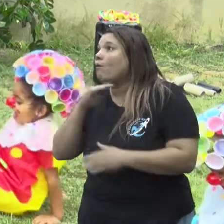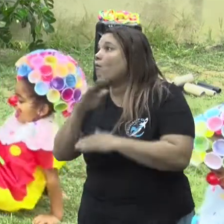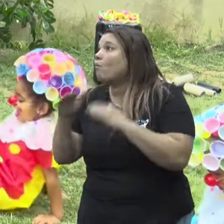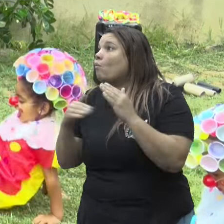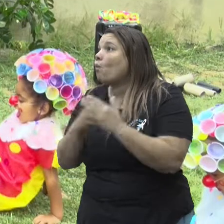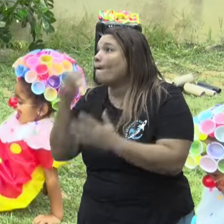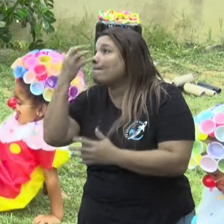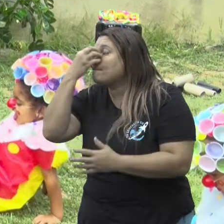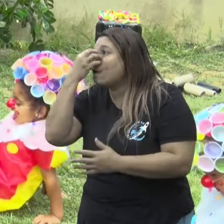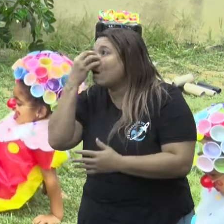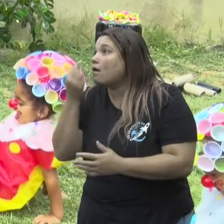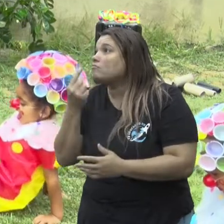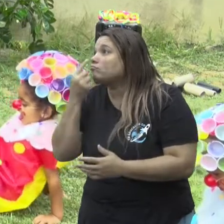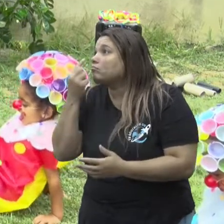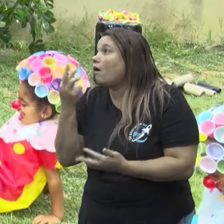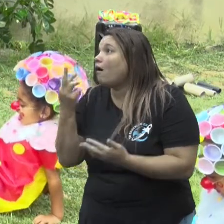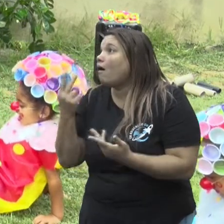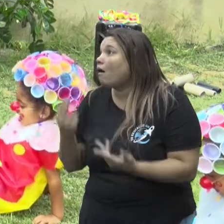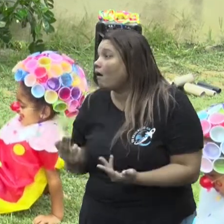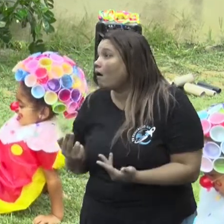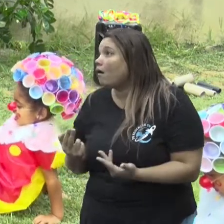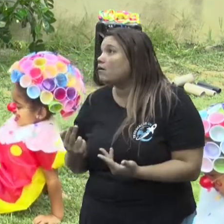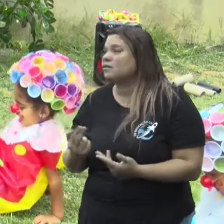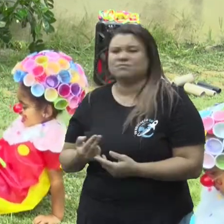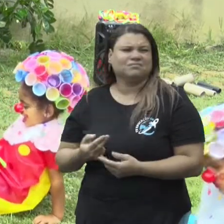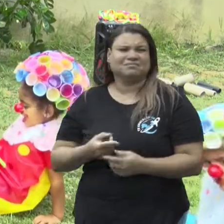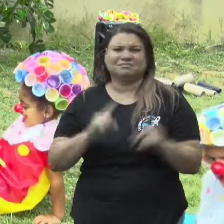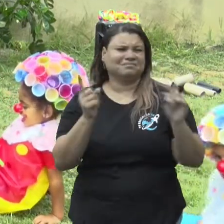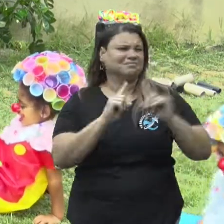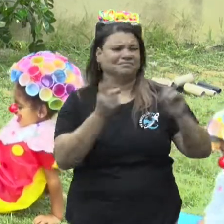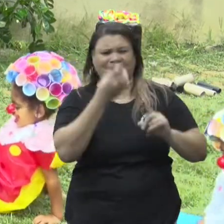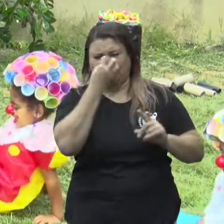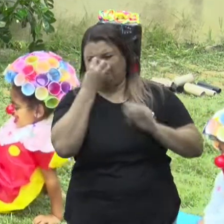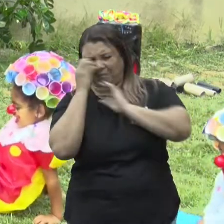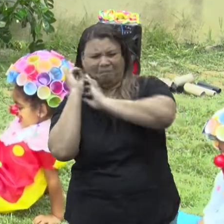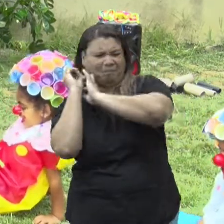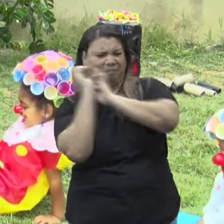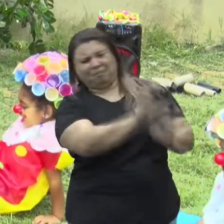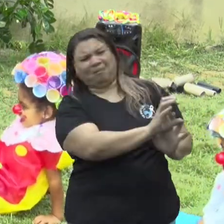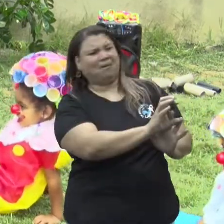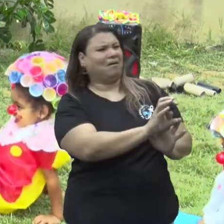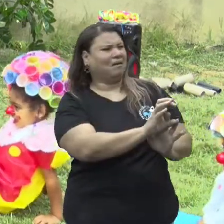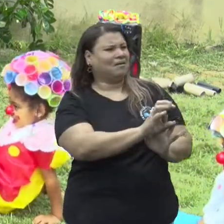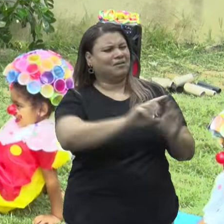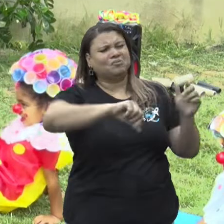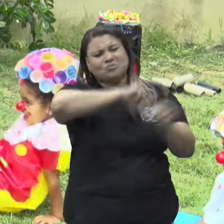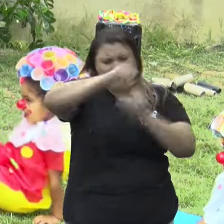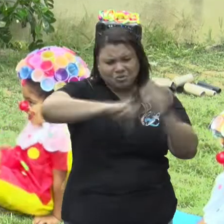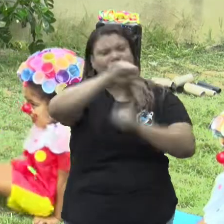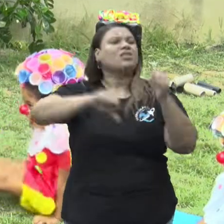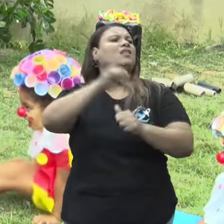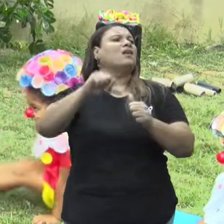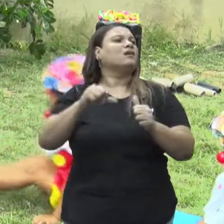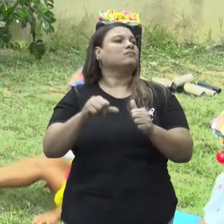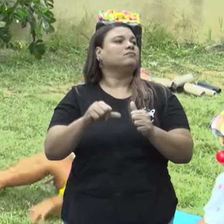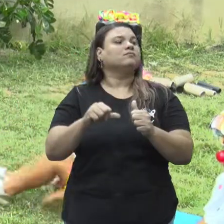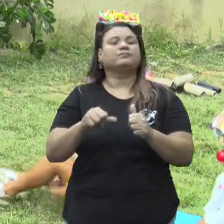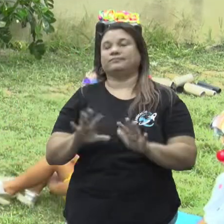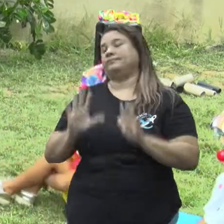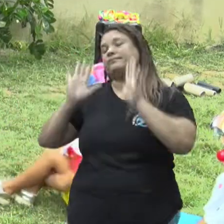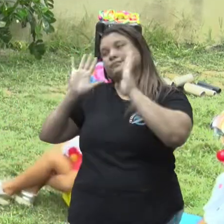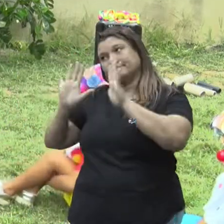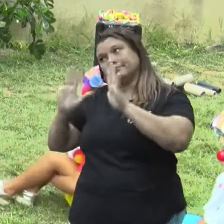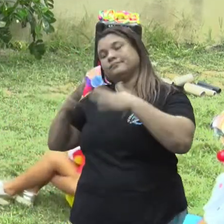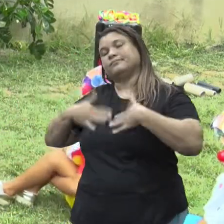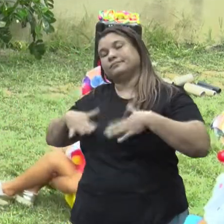aí, não, eu quero outro nariz. E aí ela falou assim, tá bom palhaço. Eu vou te levar num